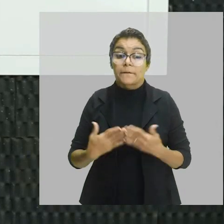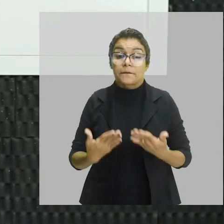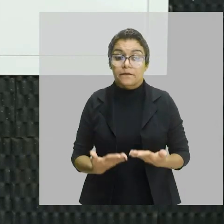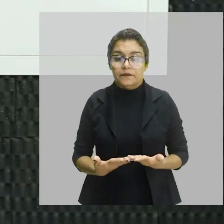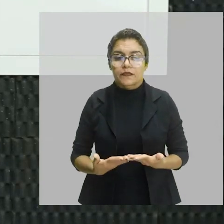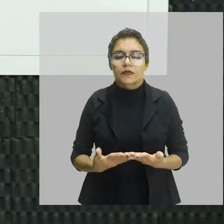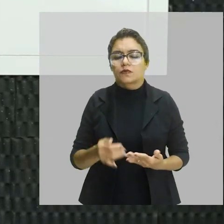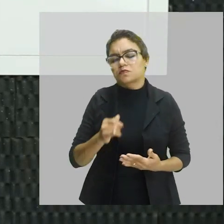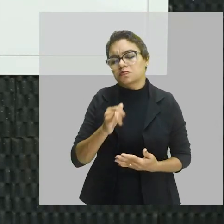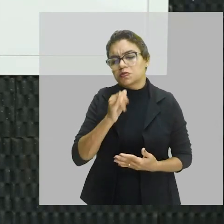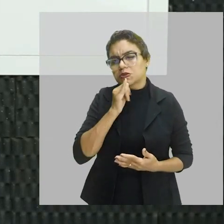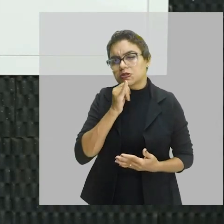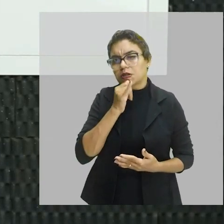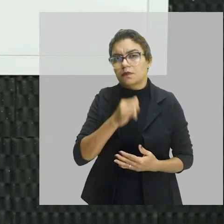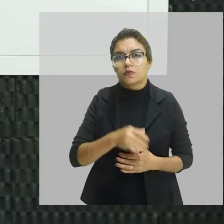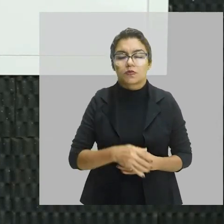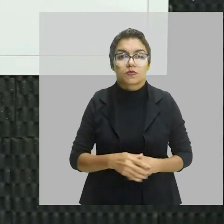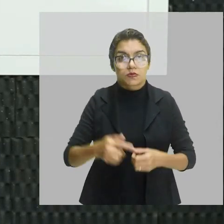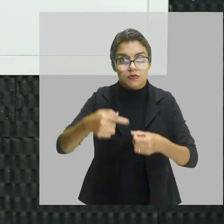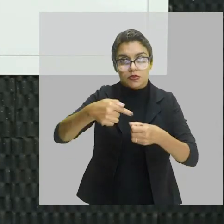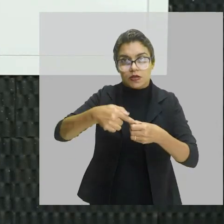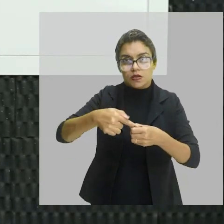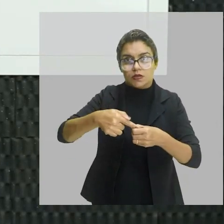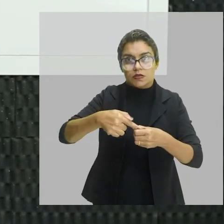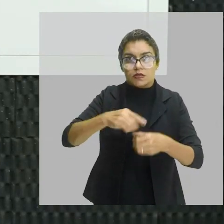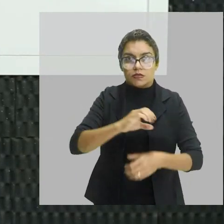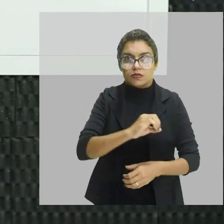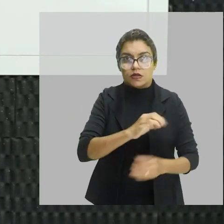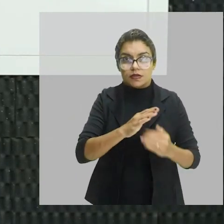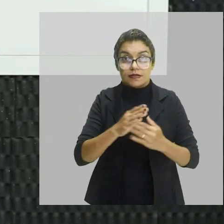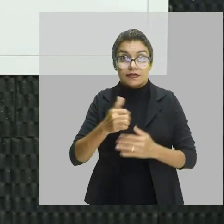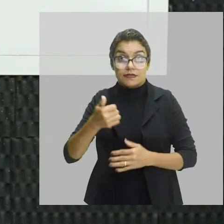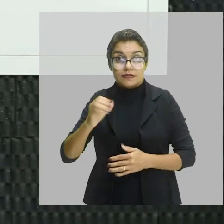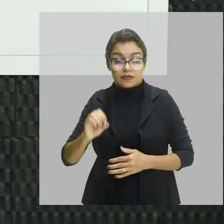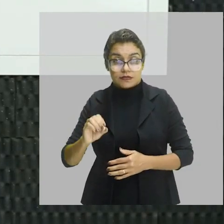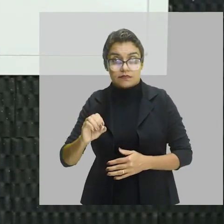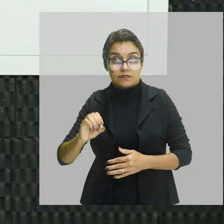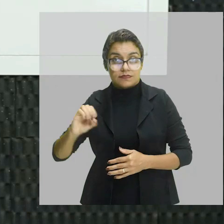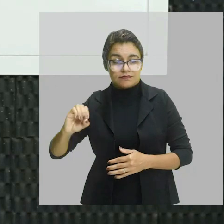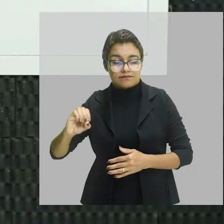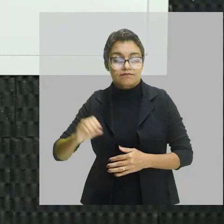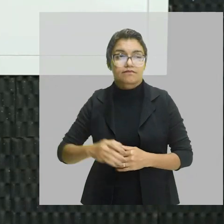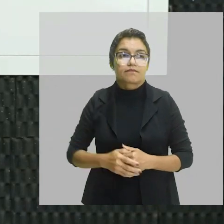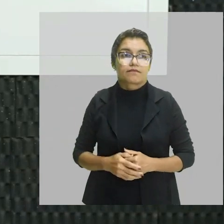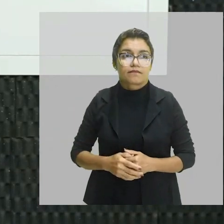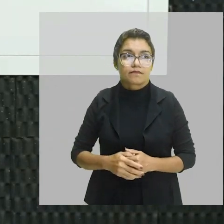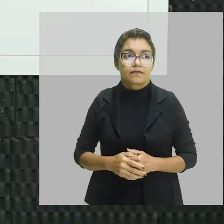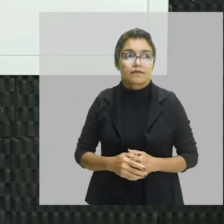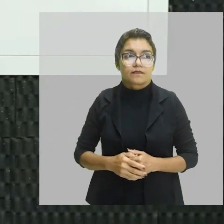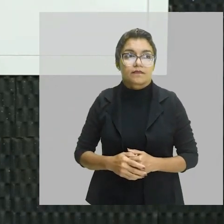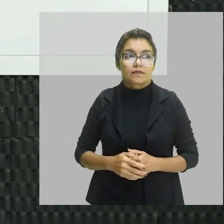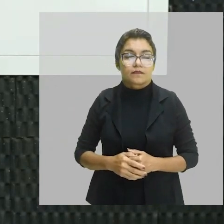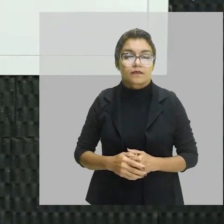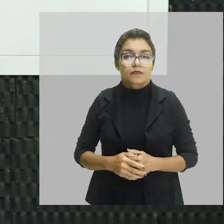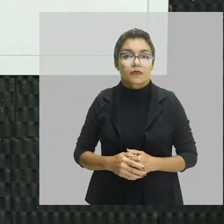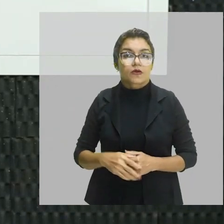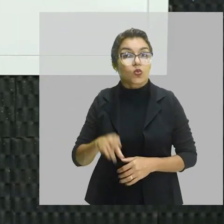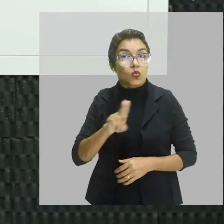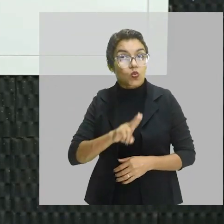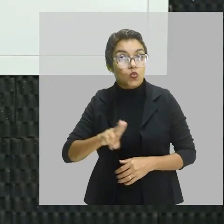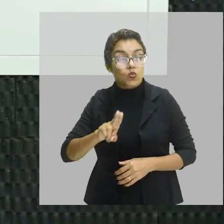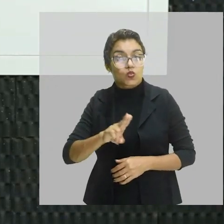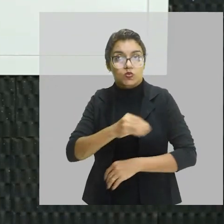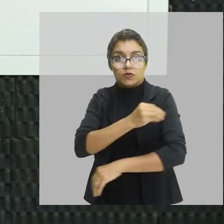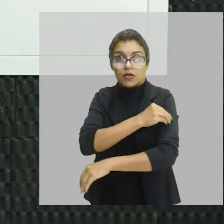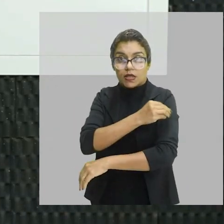consegue chegar com gasolina, ele vai de 0 a 100 em 13,4 segundos, e quando ele está abastecido com